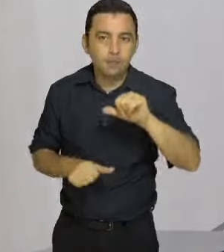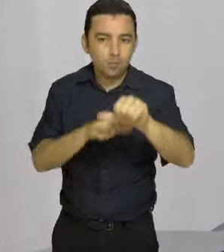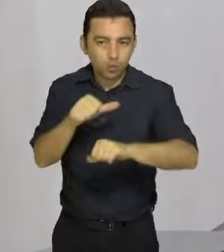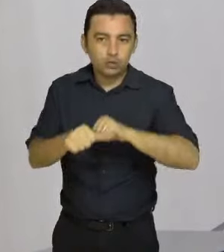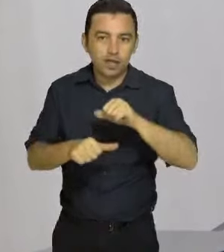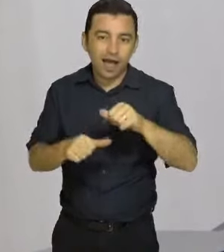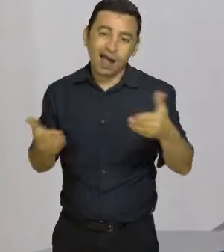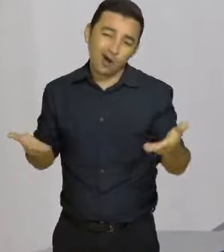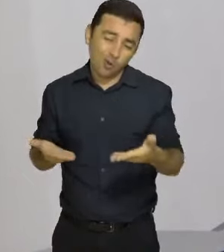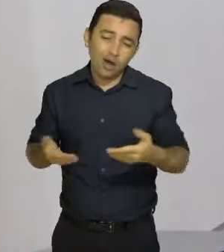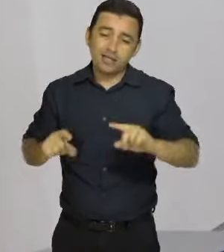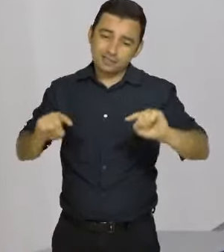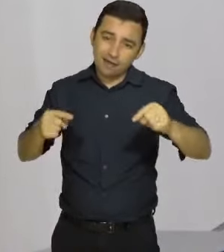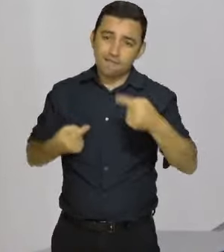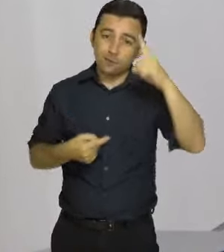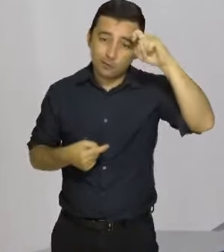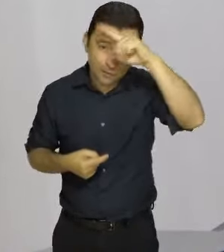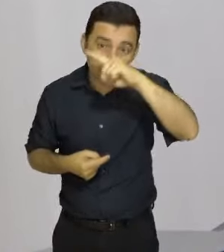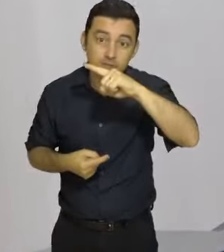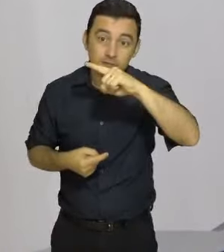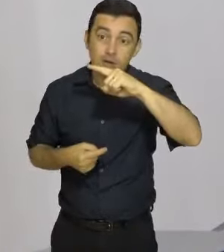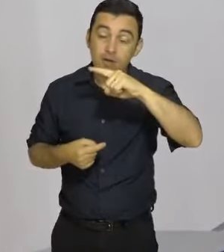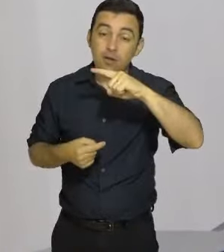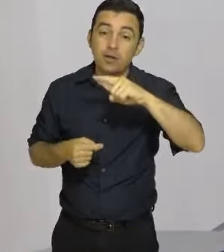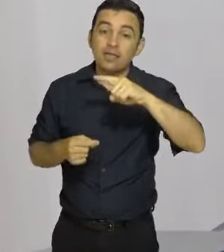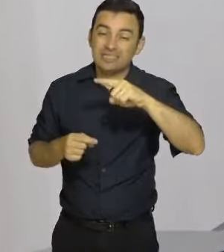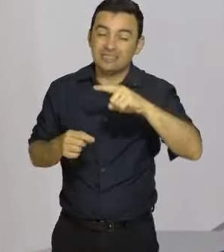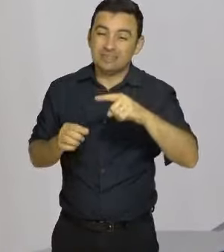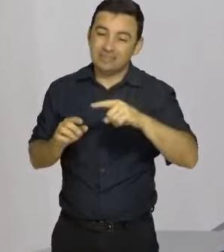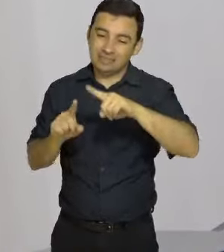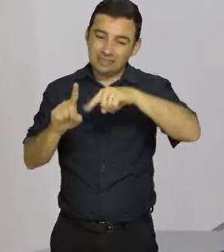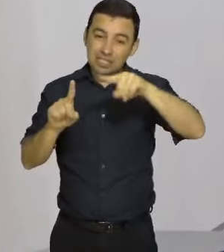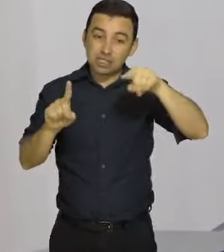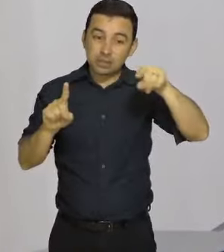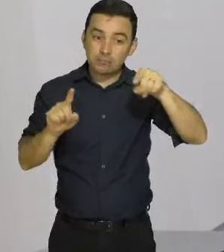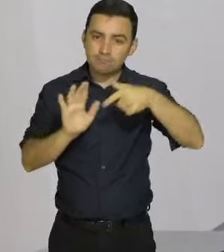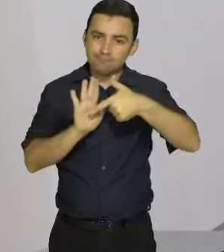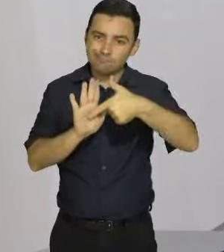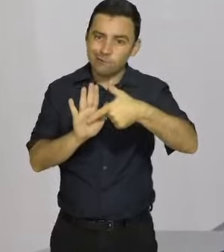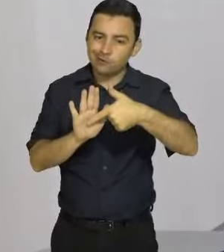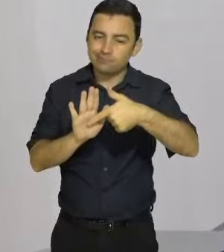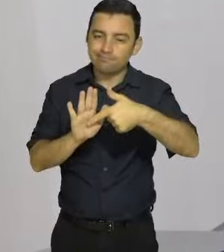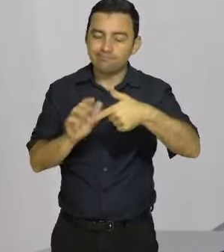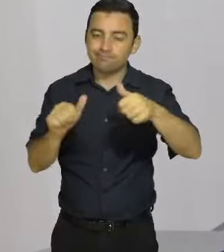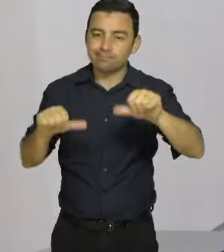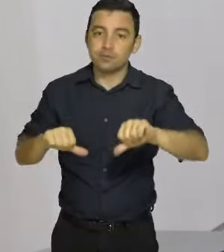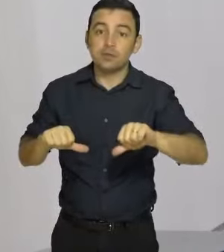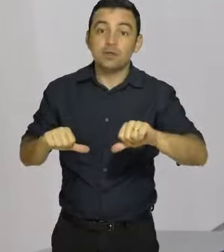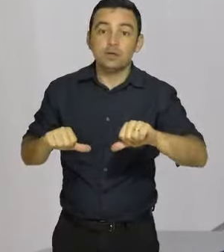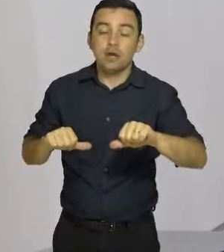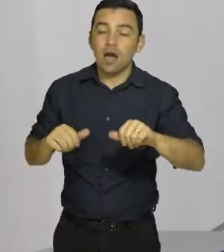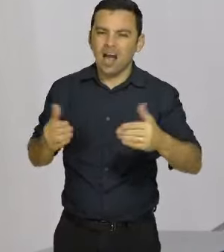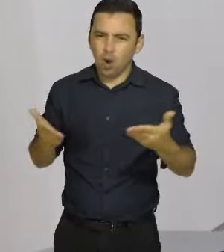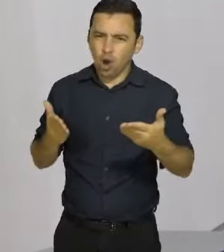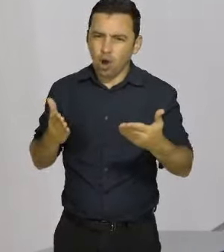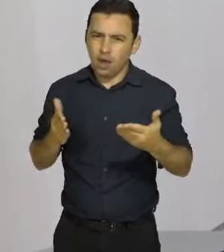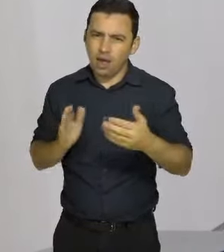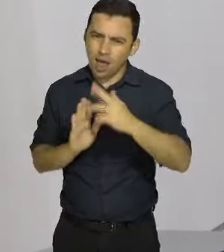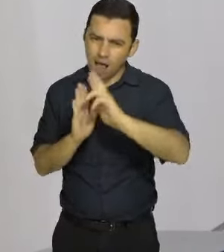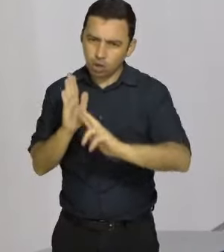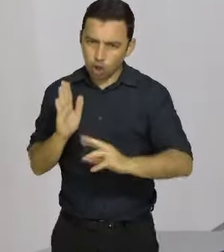muito desafiador, que as estatísticas mostram muito bem. Segundo o relatório mais recente da